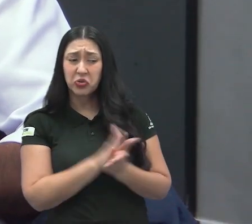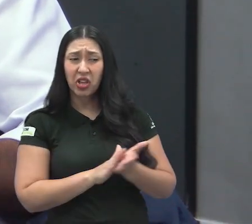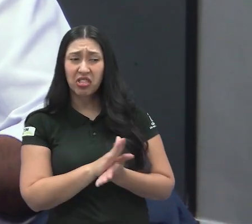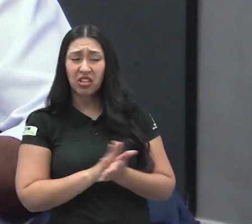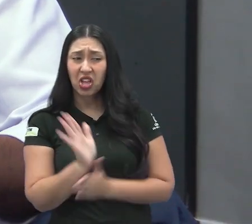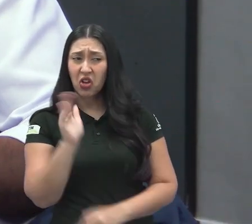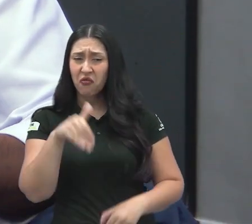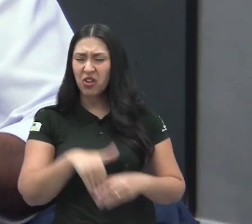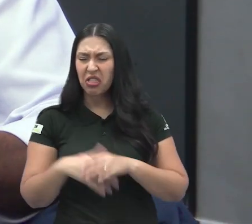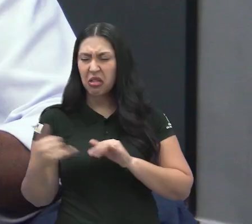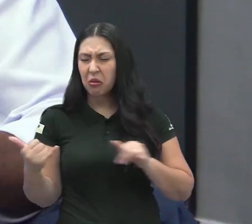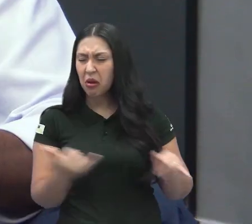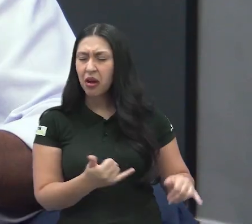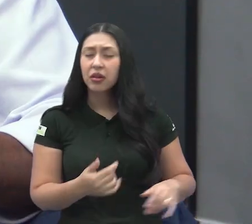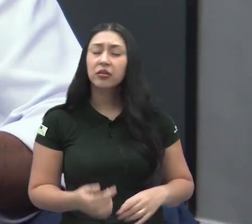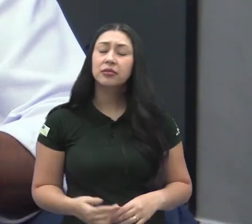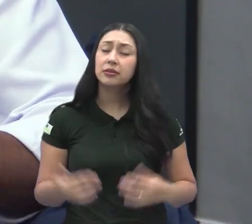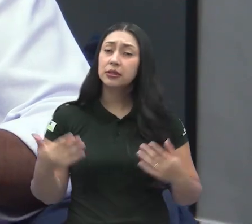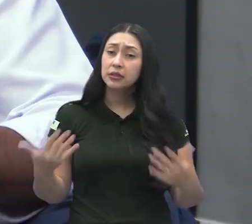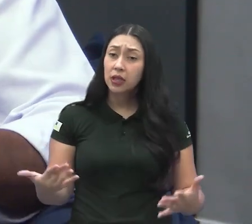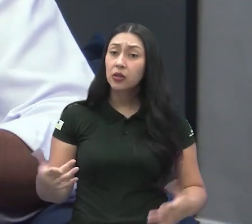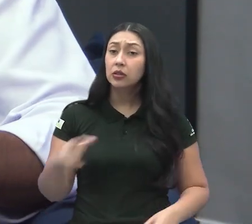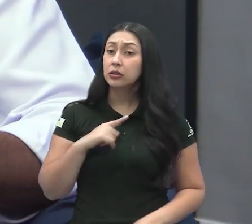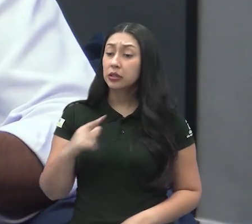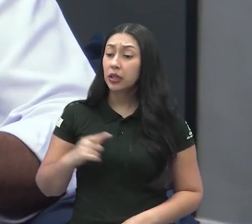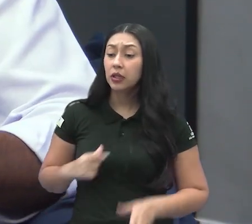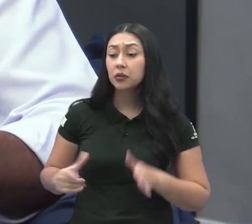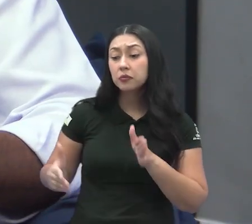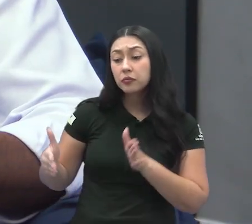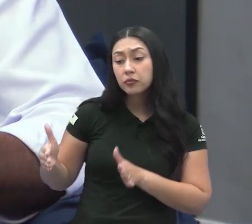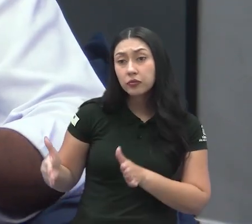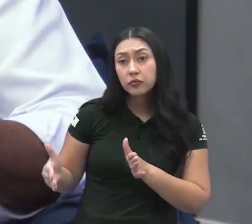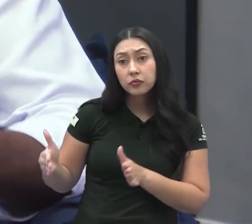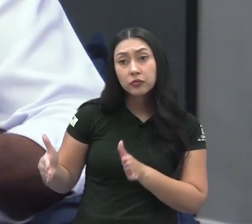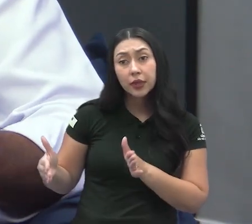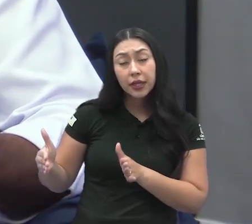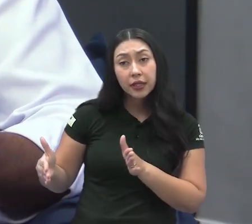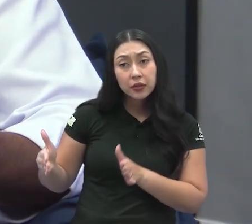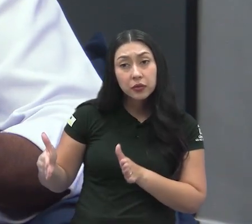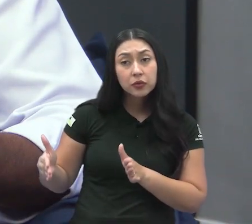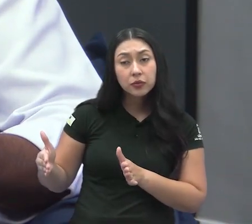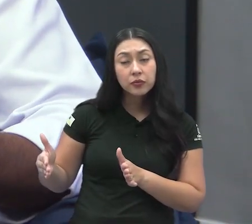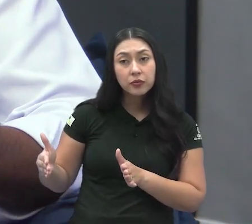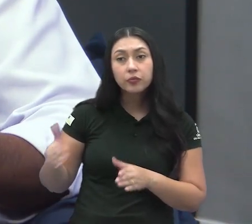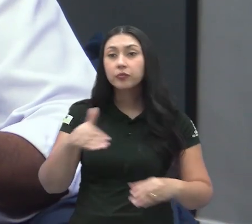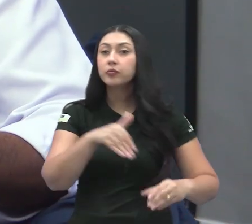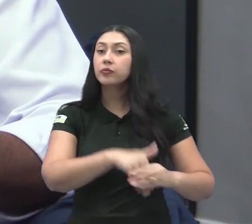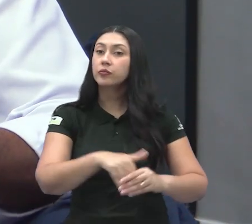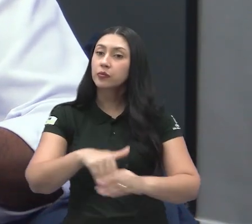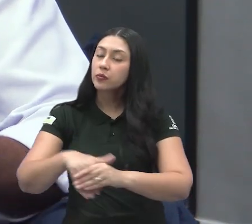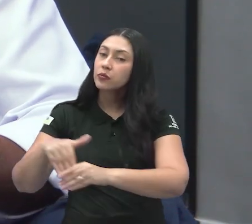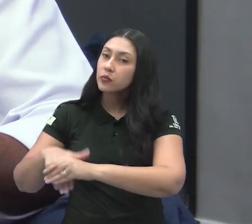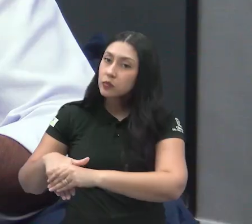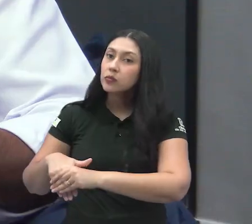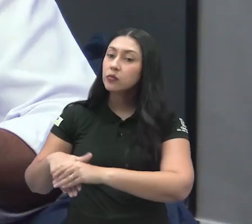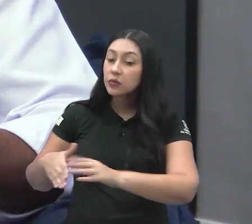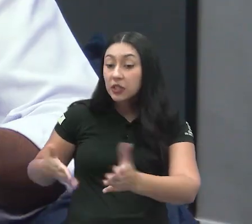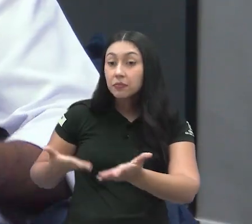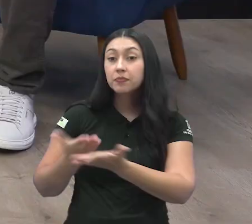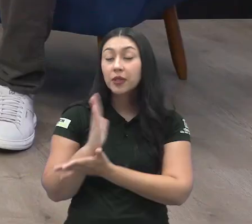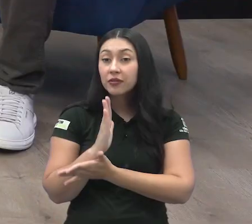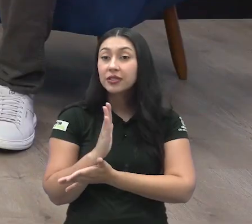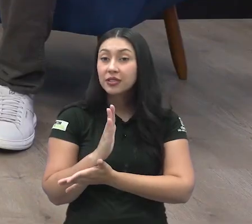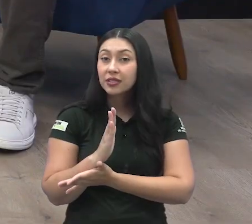assim, a gente passa aí por um estágio, né, na época da eleição e a aprovação vai